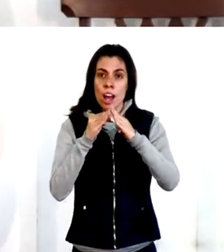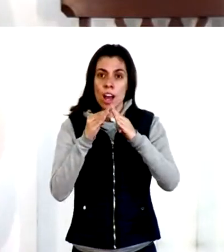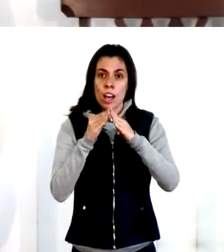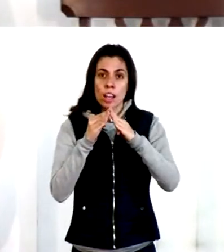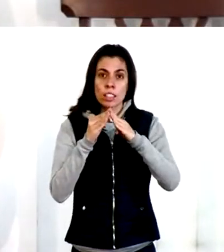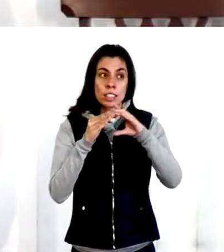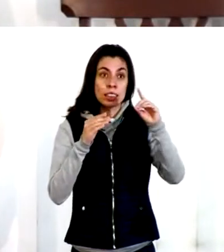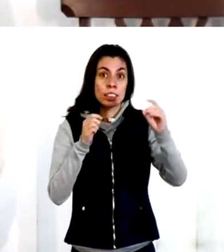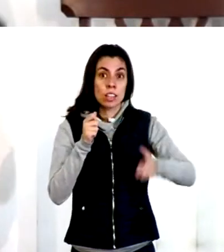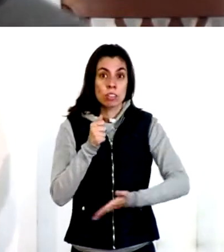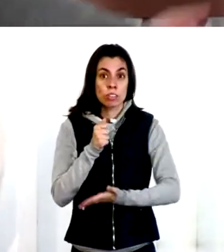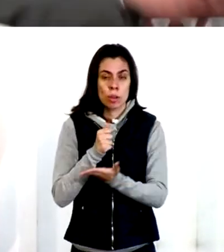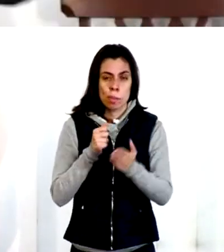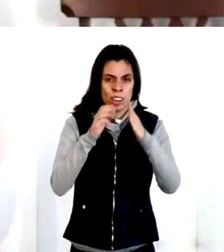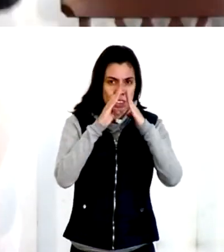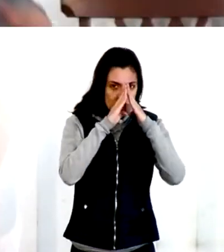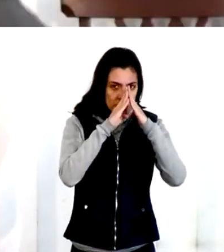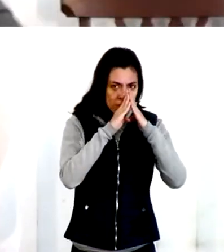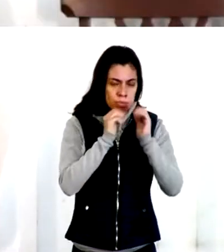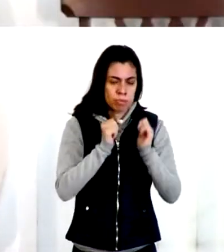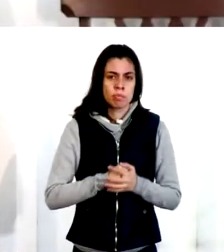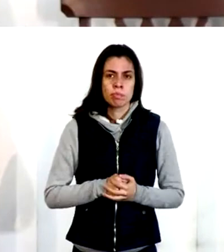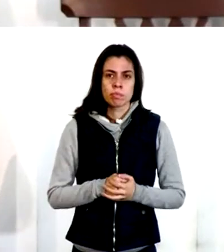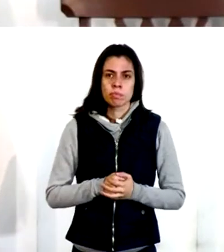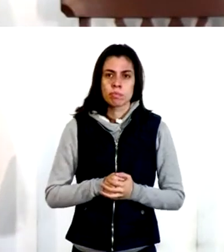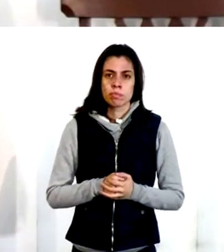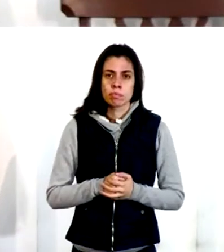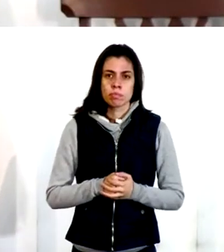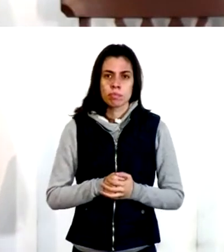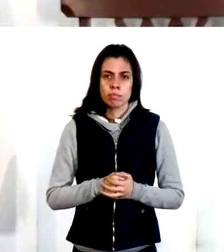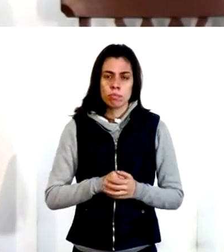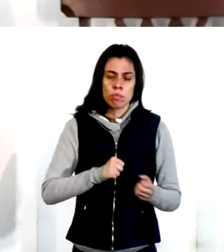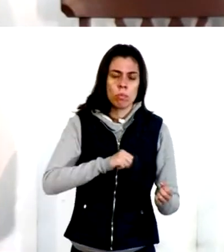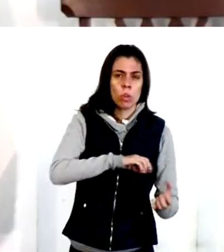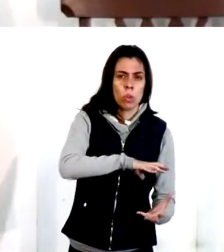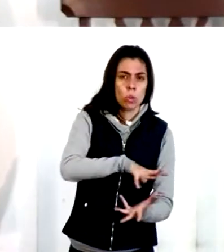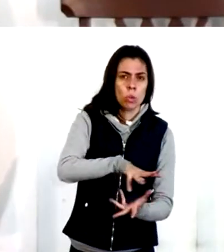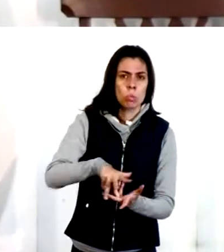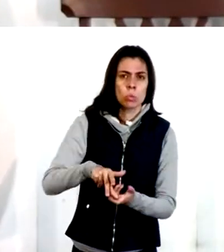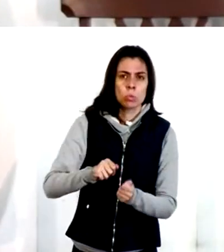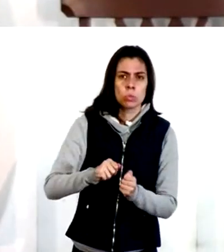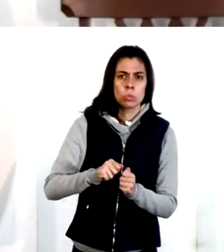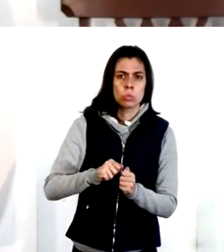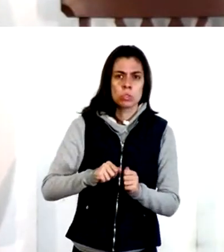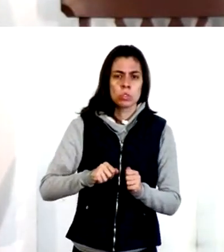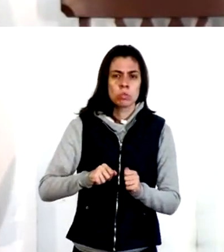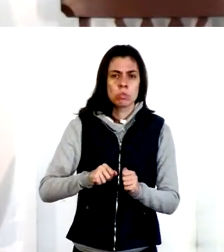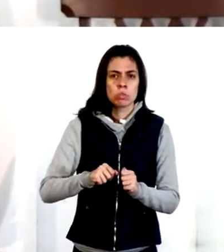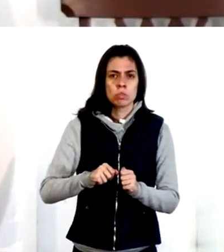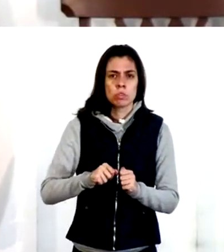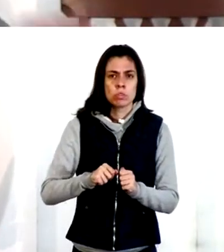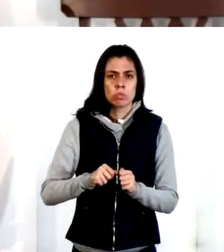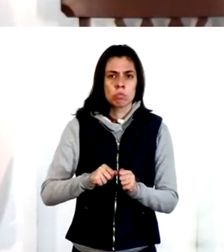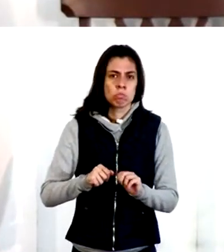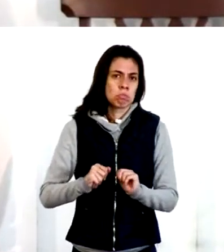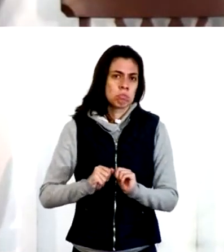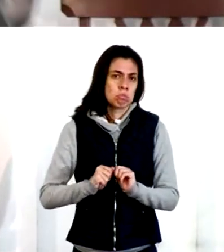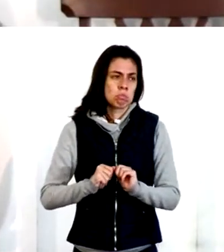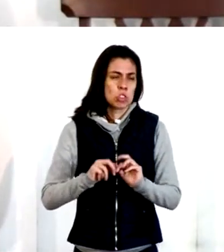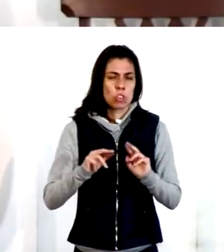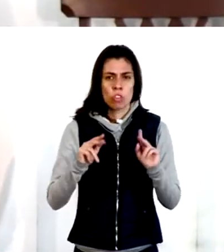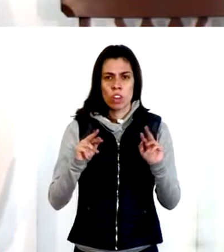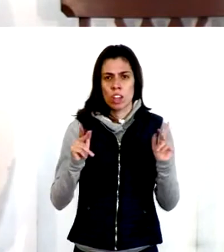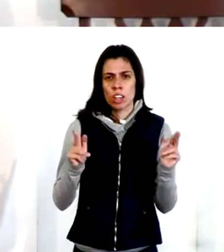sustentado por Deus. O mundo continua a construir seus casamentos em paixões avassaladoras, em